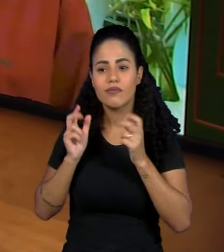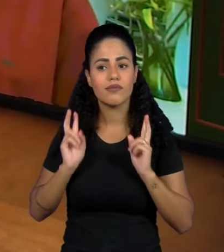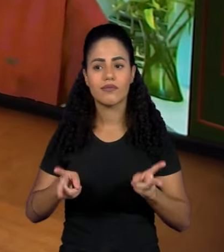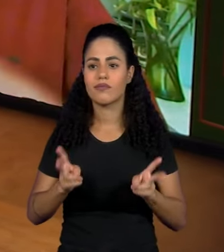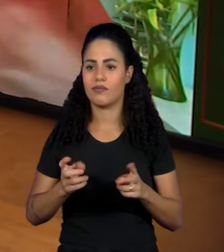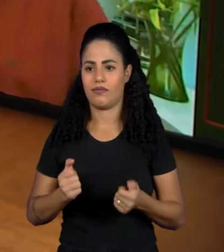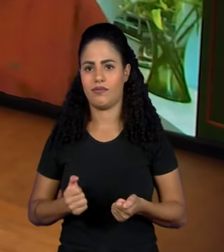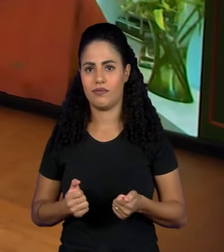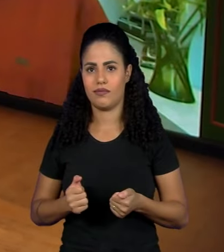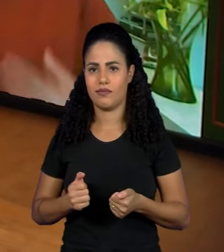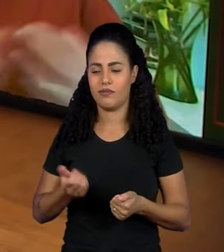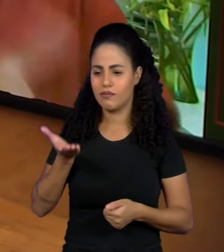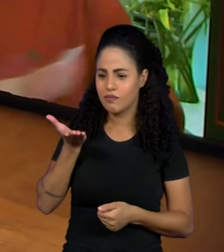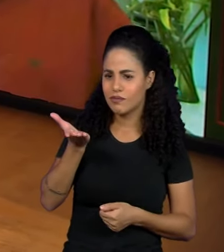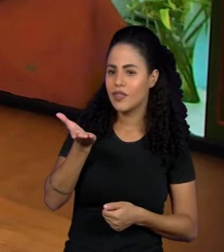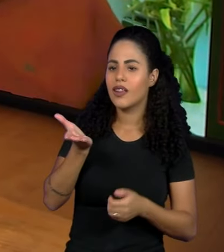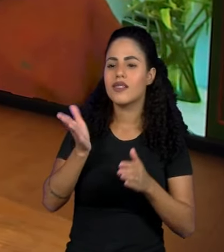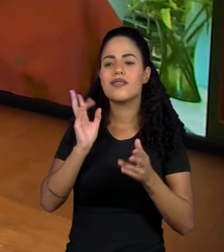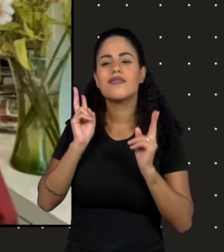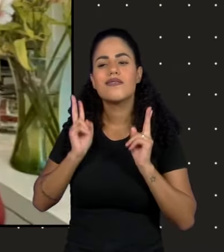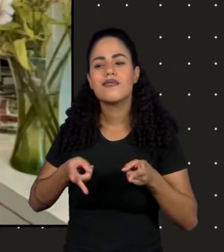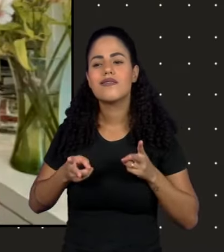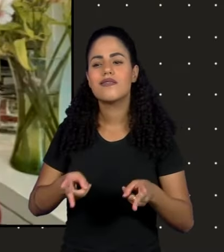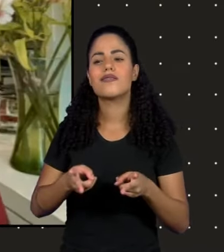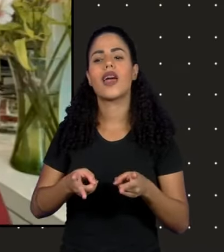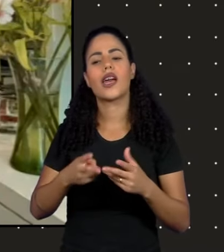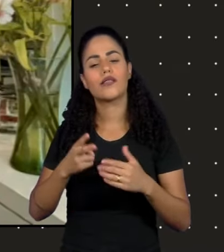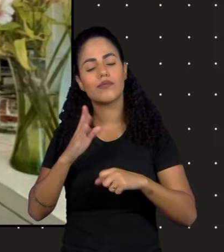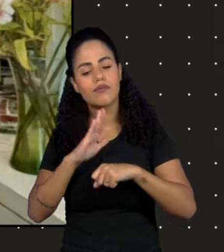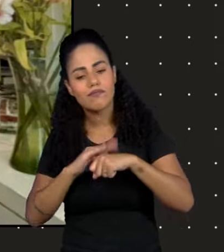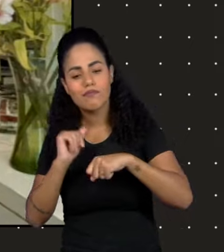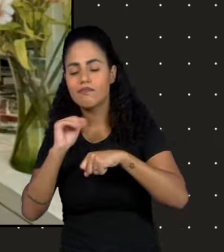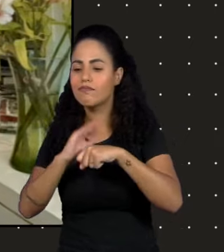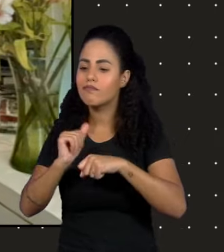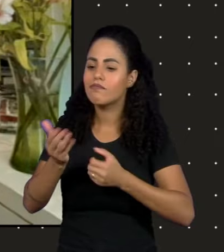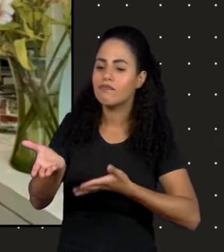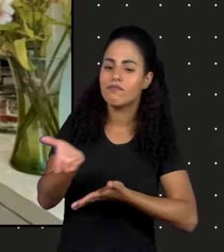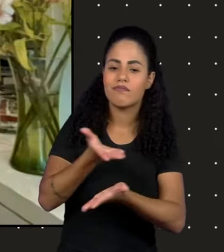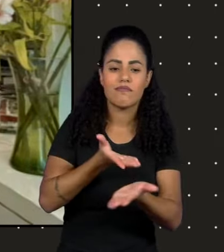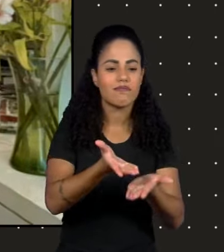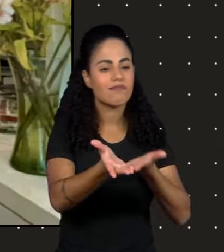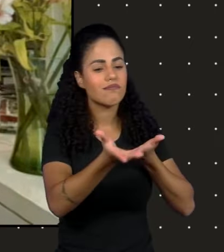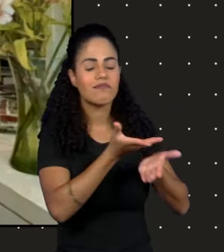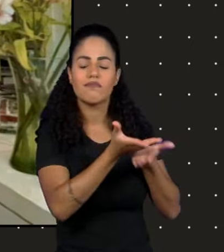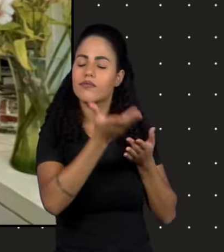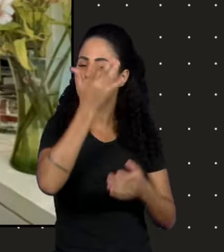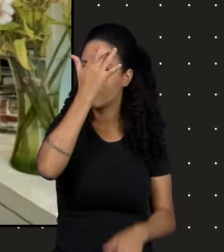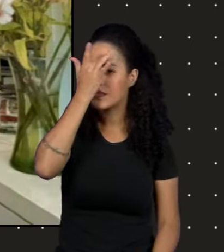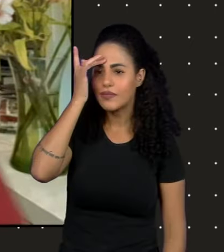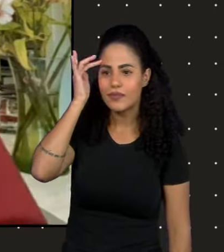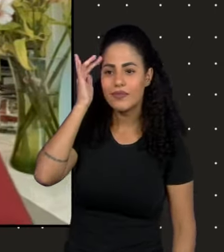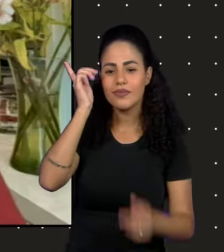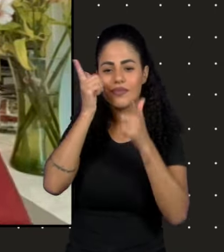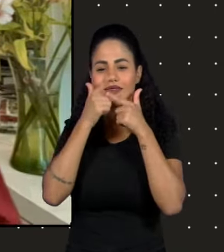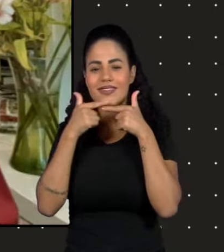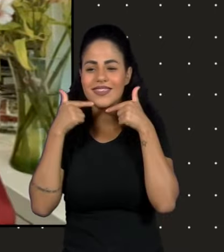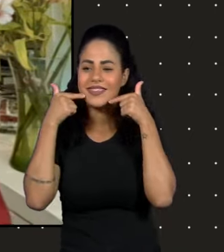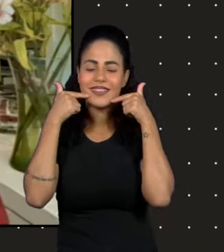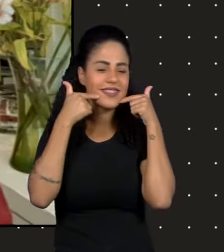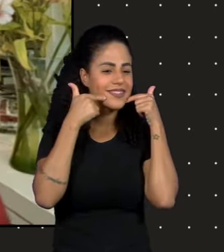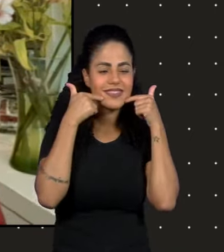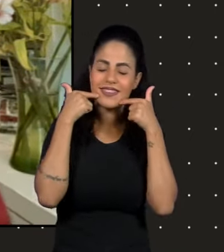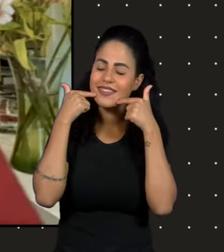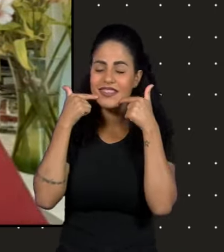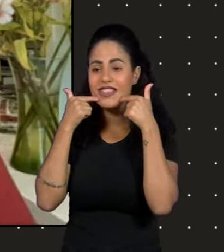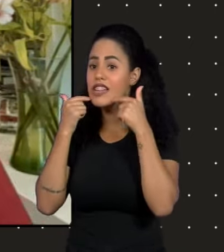E ele sempre se dando generosamente a todo mundo, a todas as pessoas, um sorriso, uma